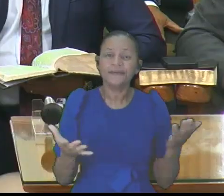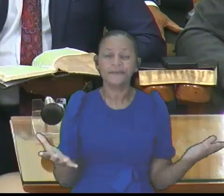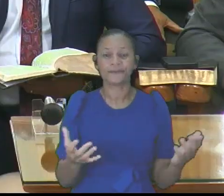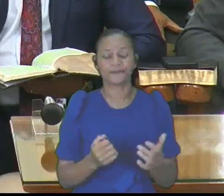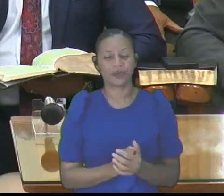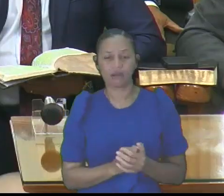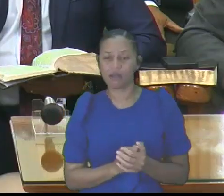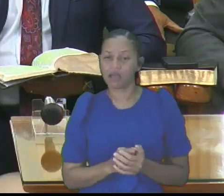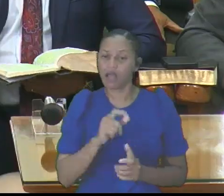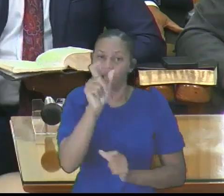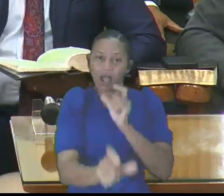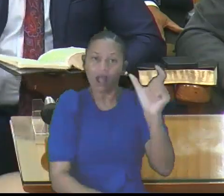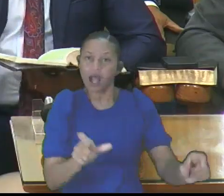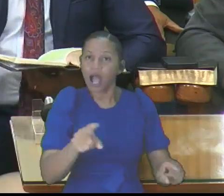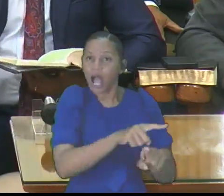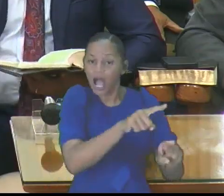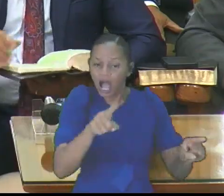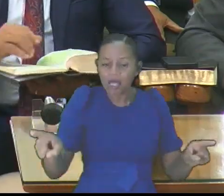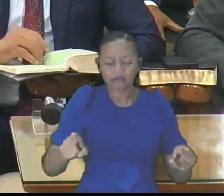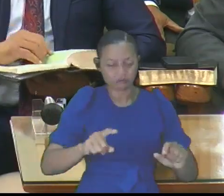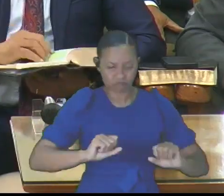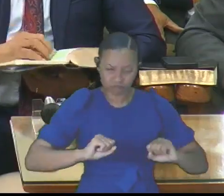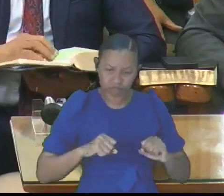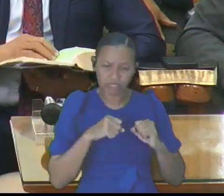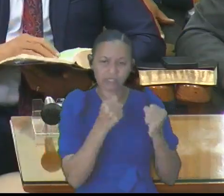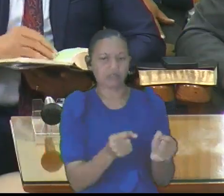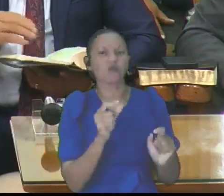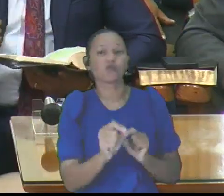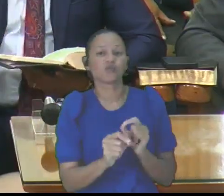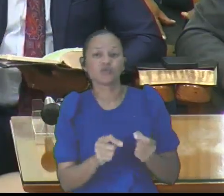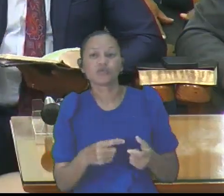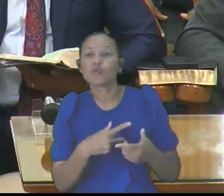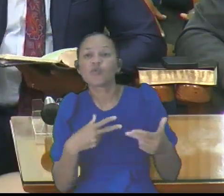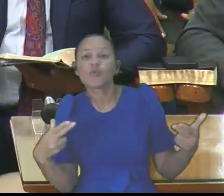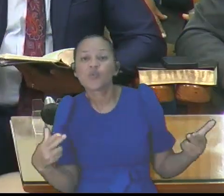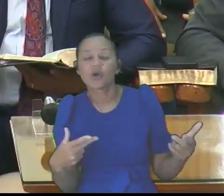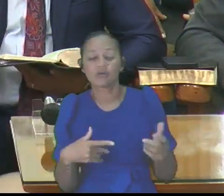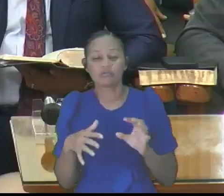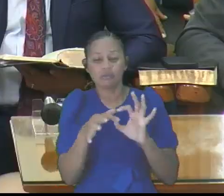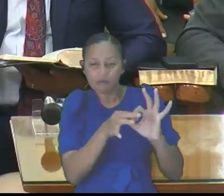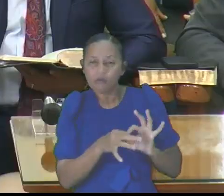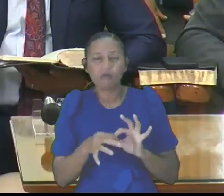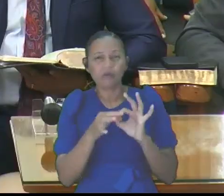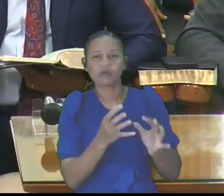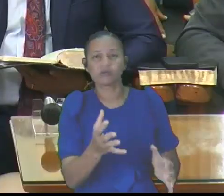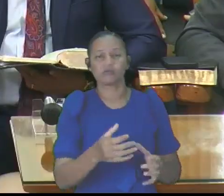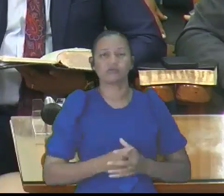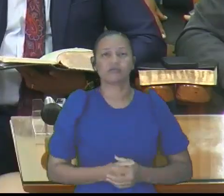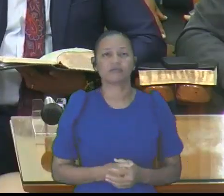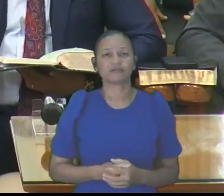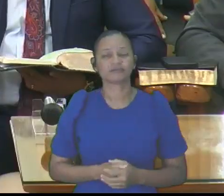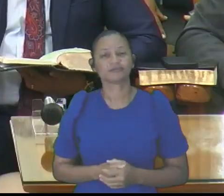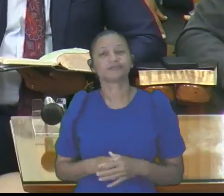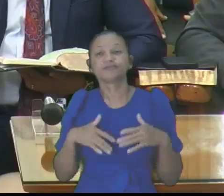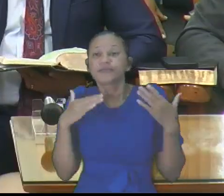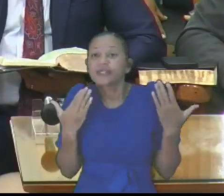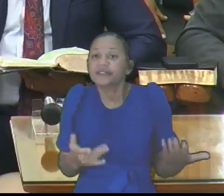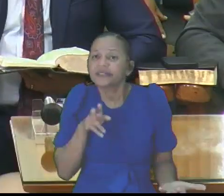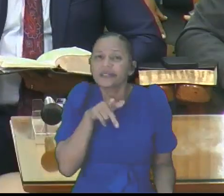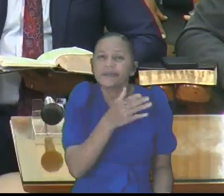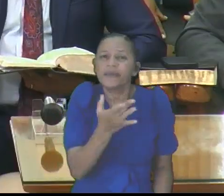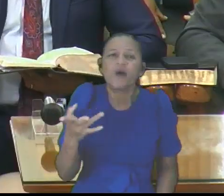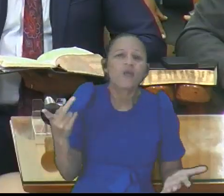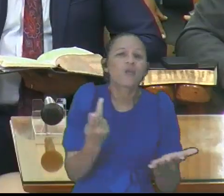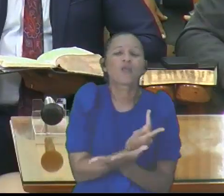eles perseveravam na doutrina dos... E em que mais, irmãos? Na comunhão. Então, irmãos, o que é que